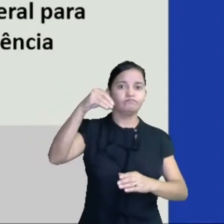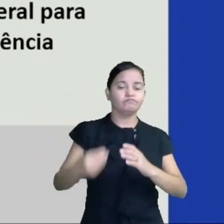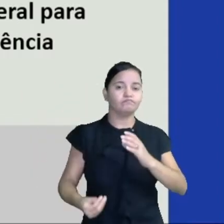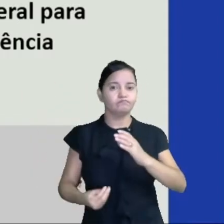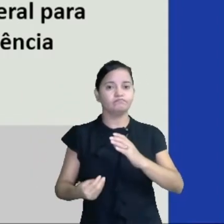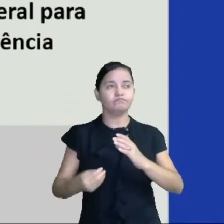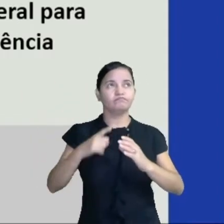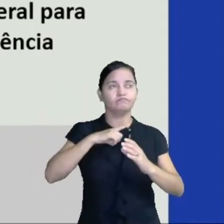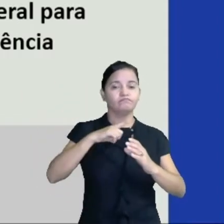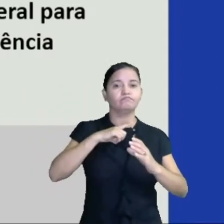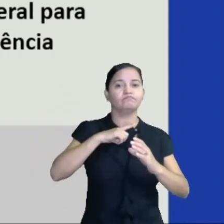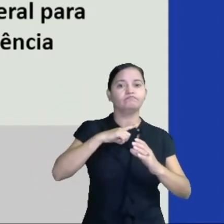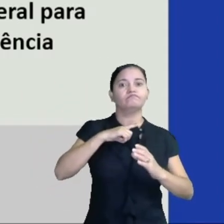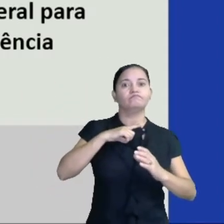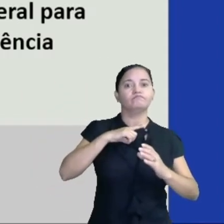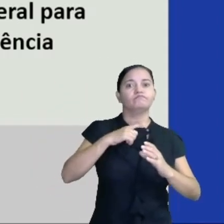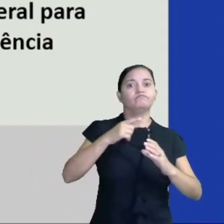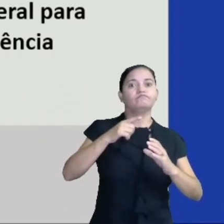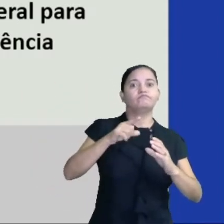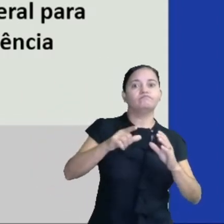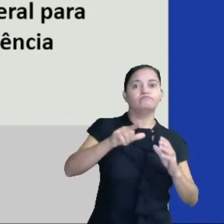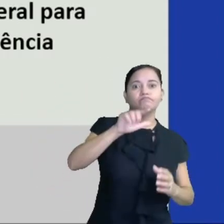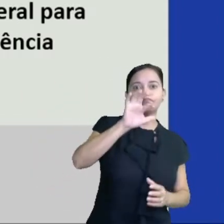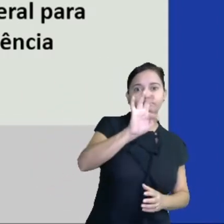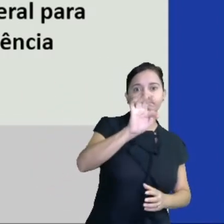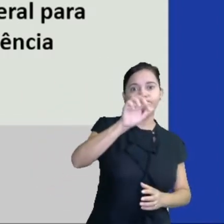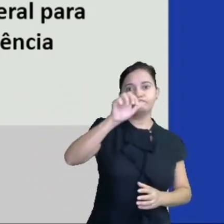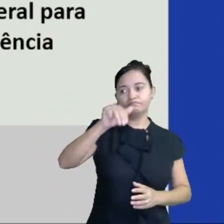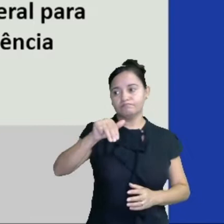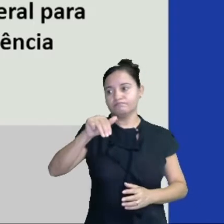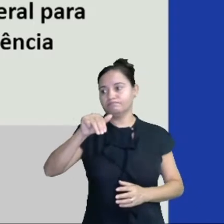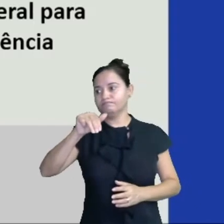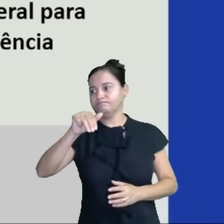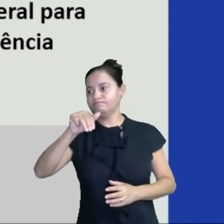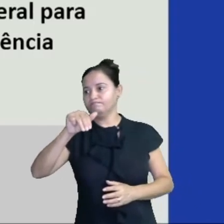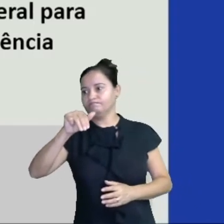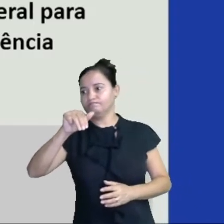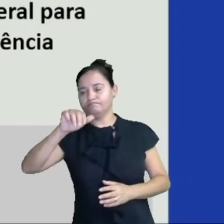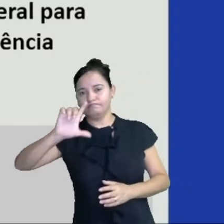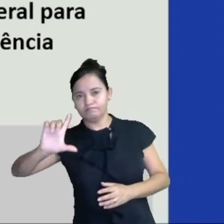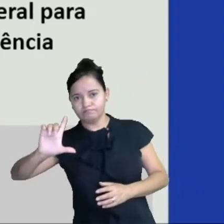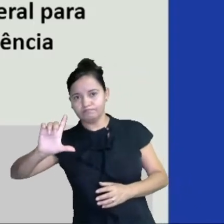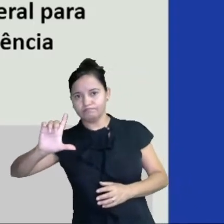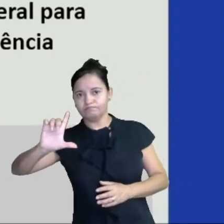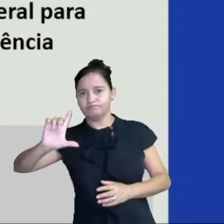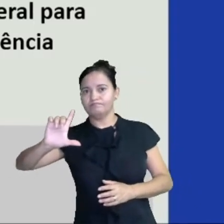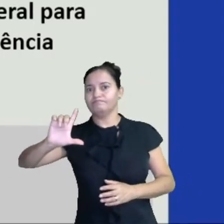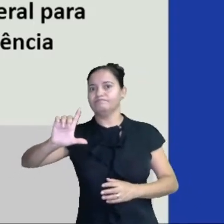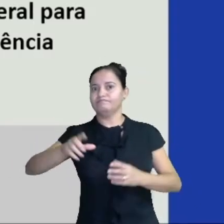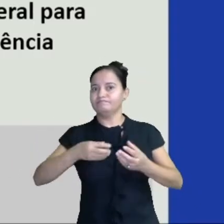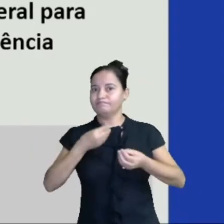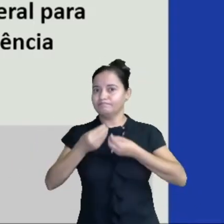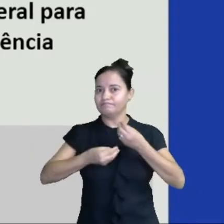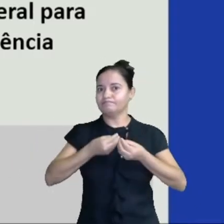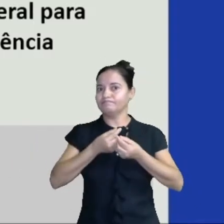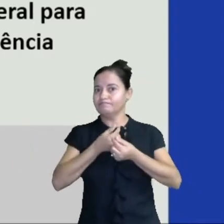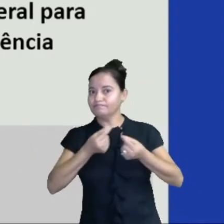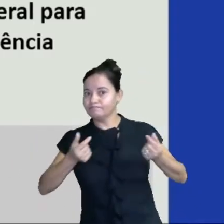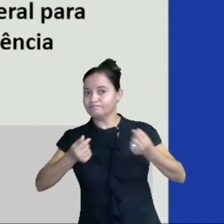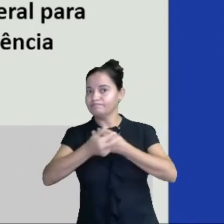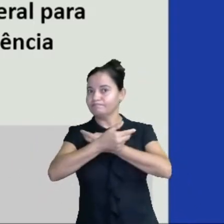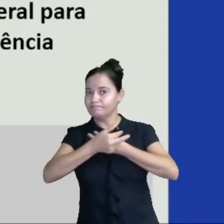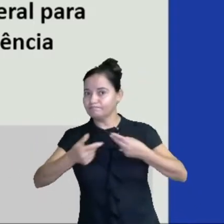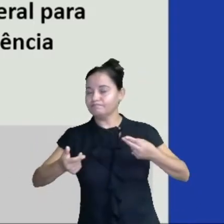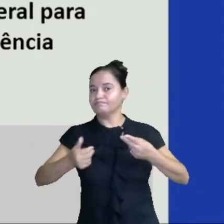Montreal, que é o chamado FML, para promover assistências técnicas e financeiras aos países em desenvolvimento